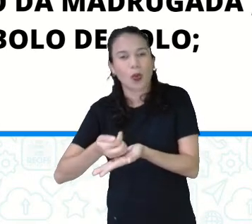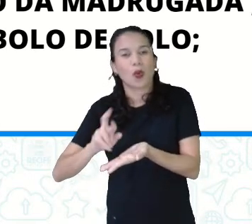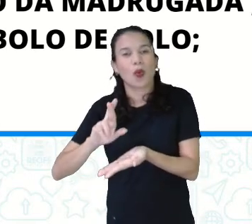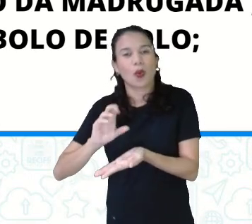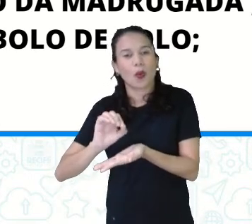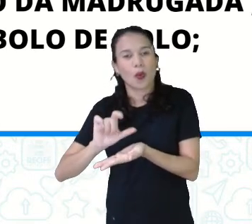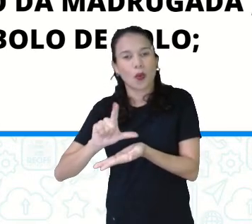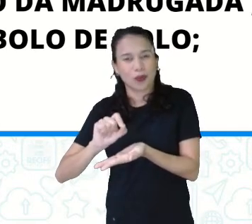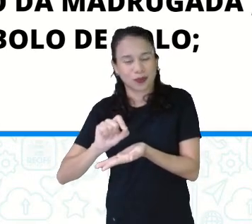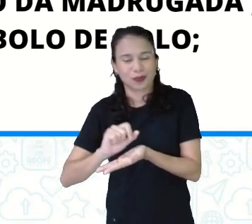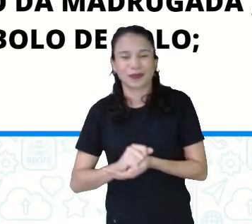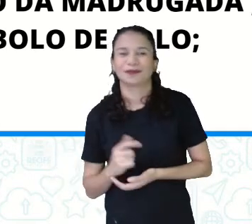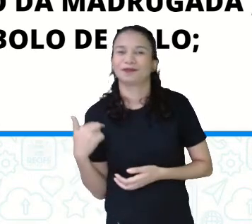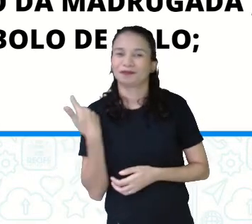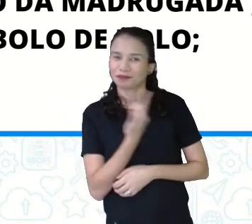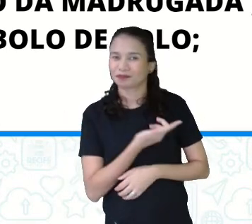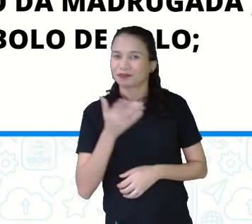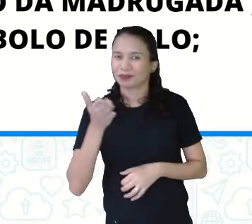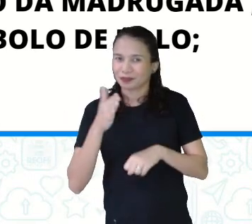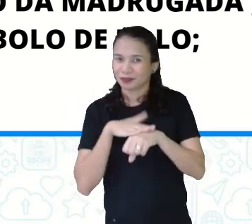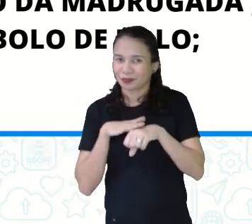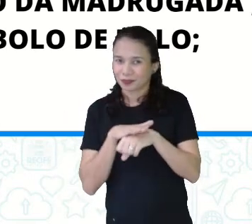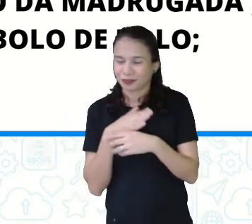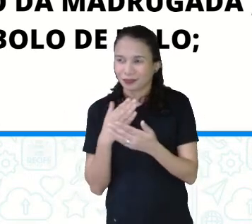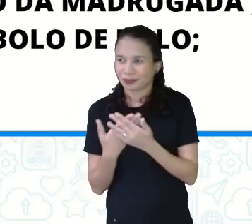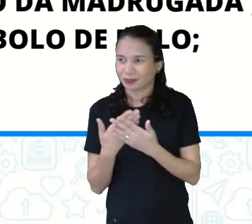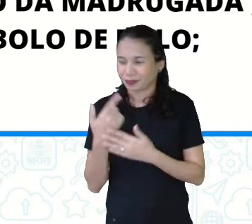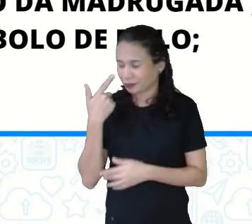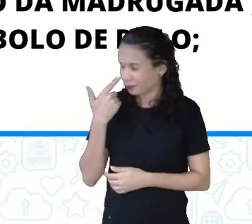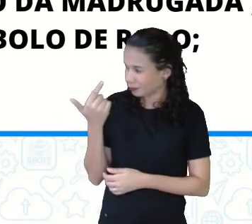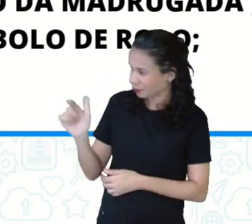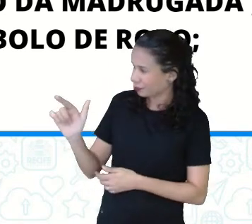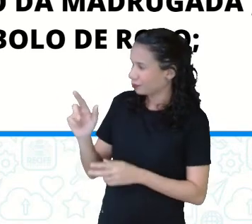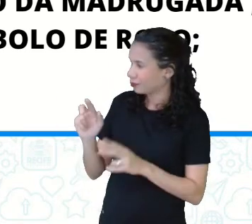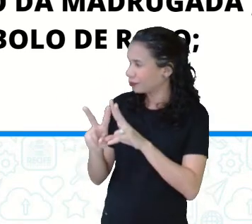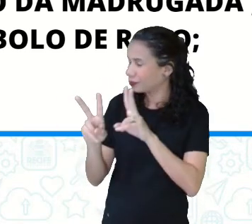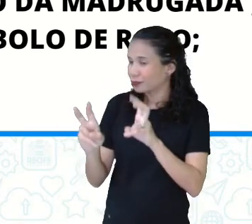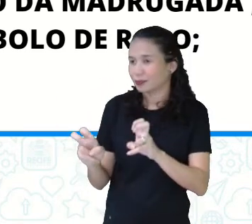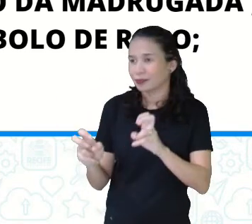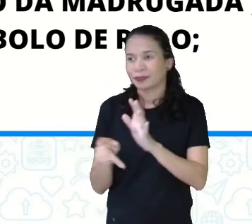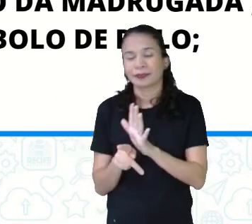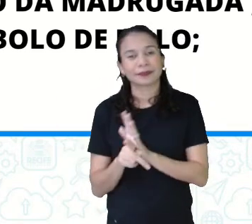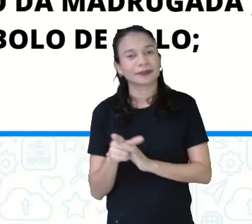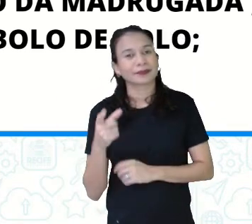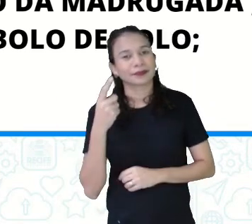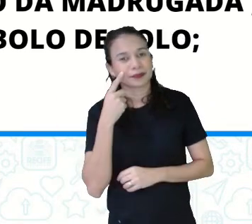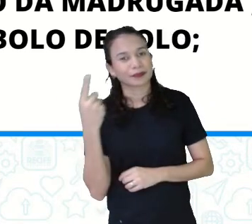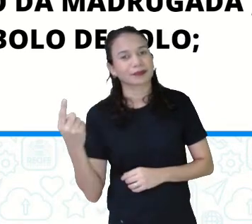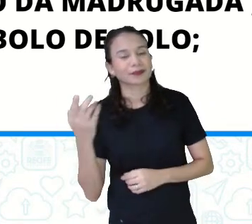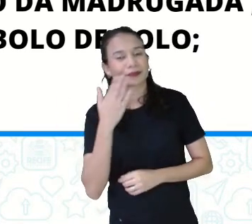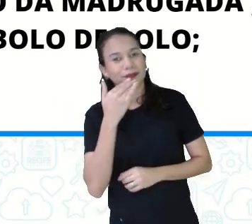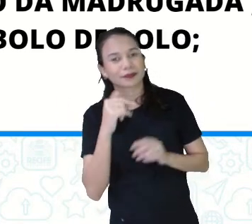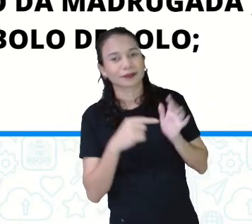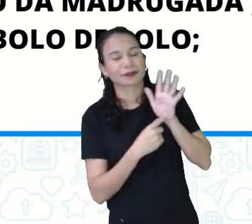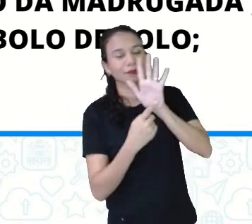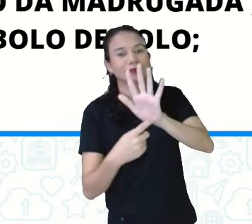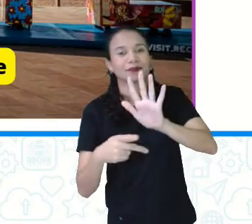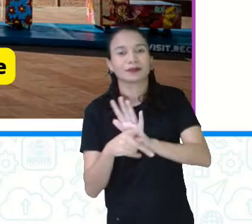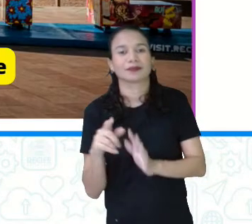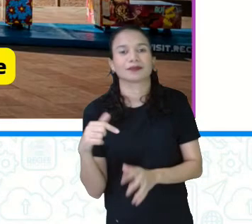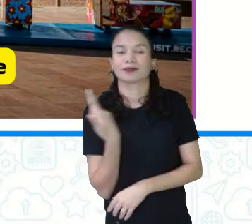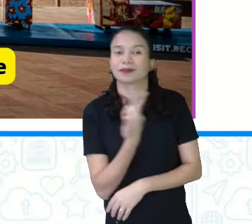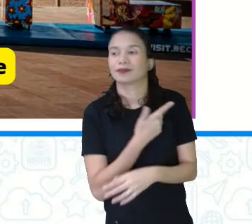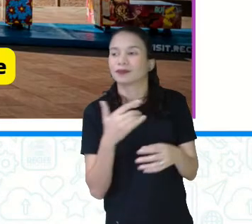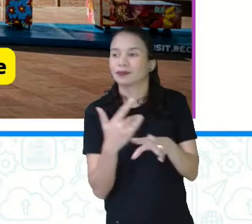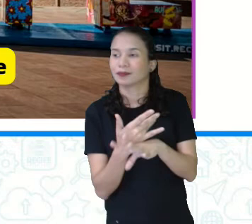rolo, que a gente já falou aqui também em outras aulas a respeito desta culinária que representa a nossa